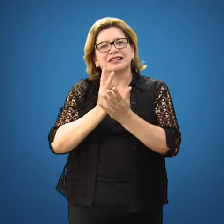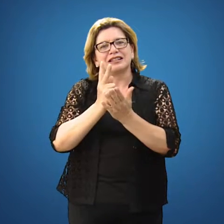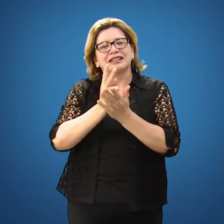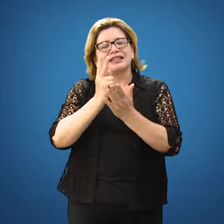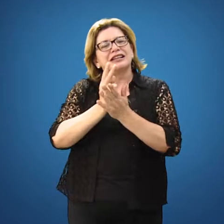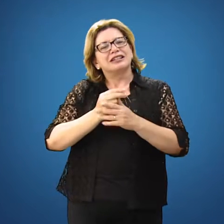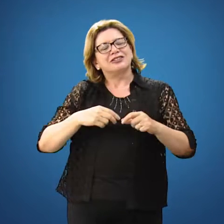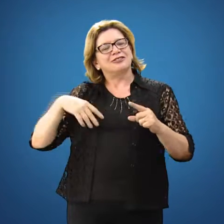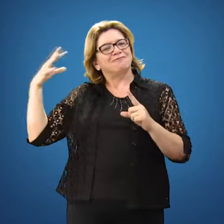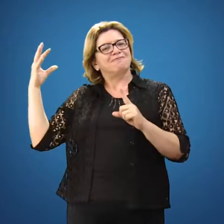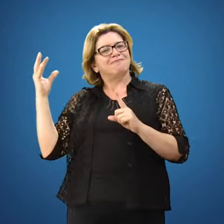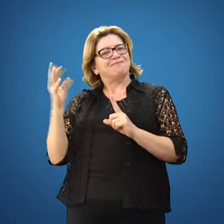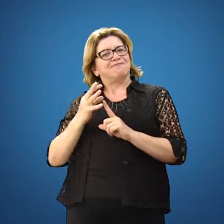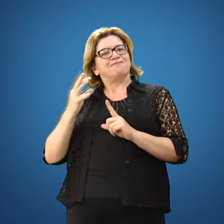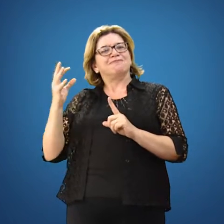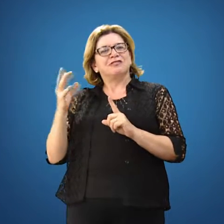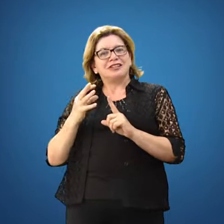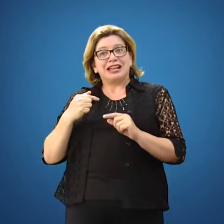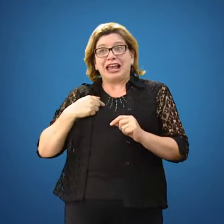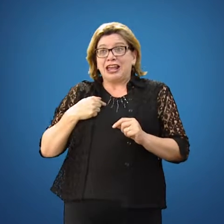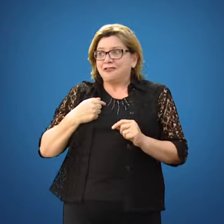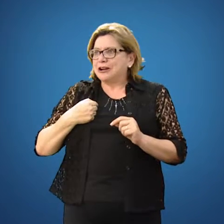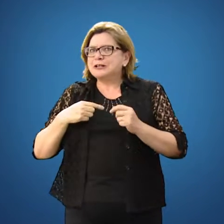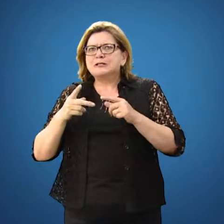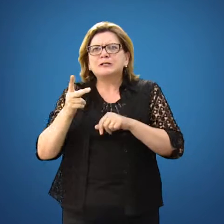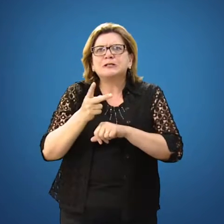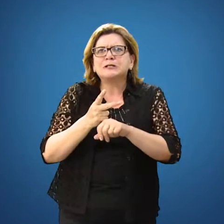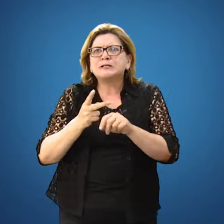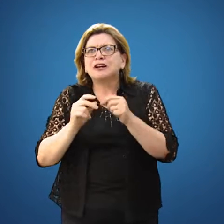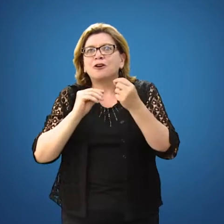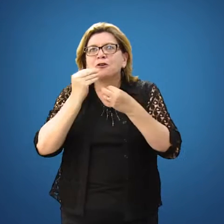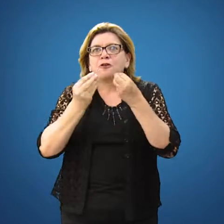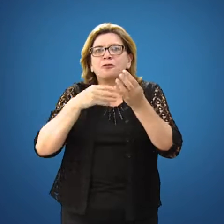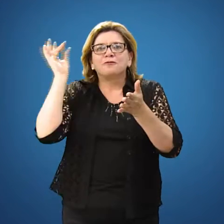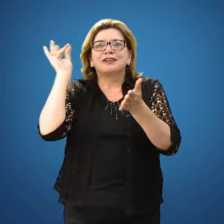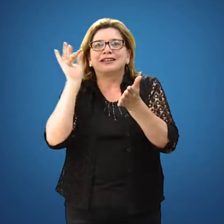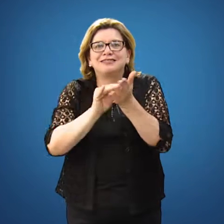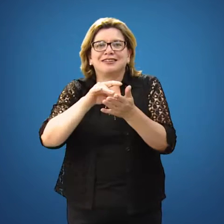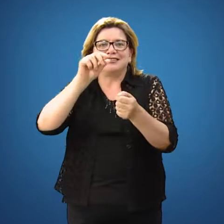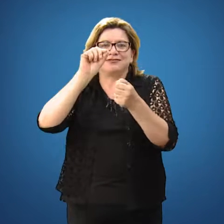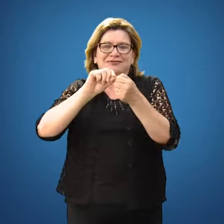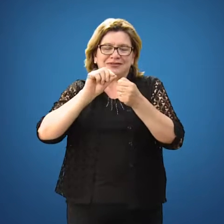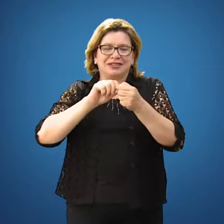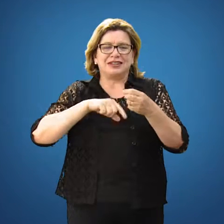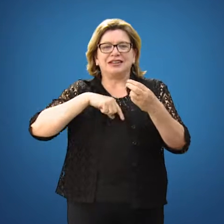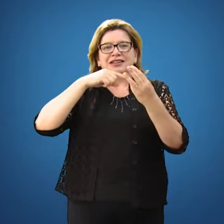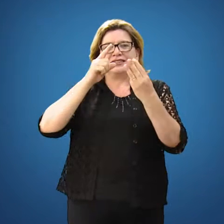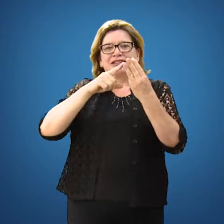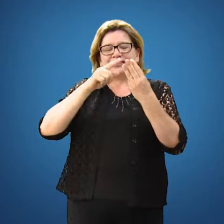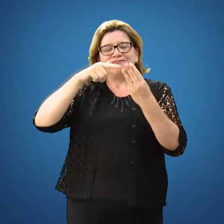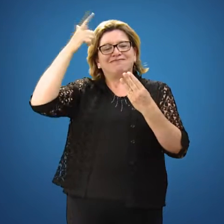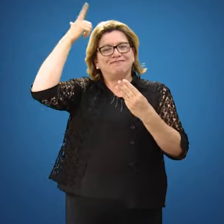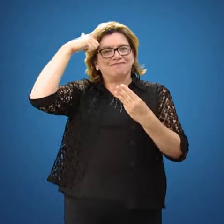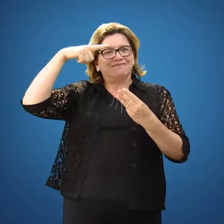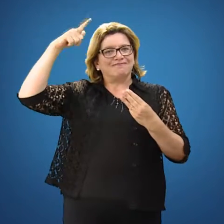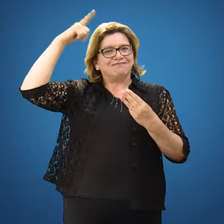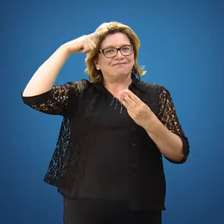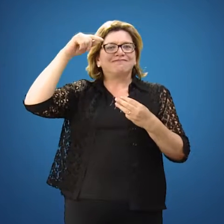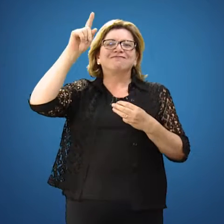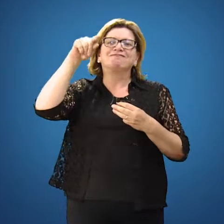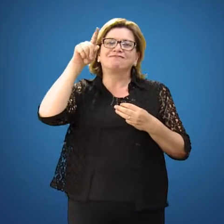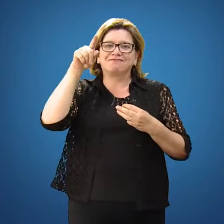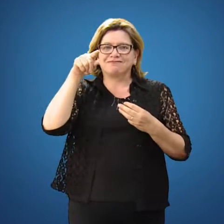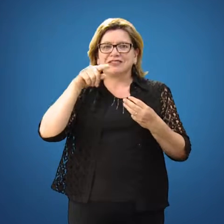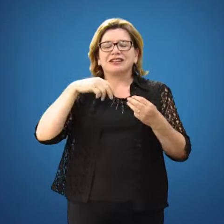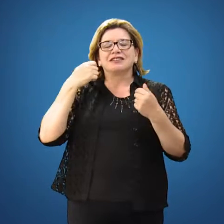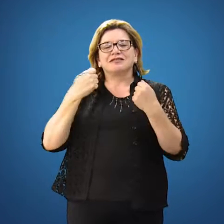nos influenciam a ir atrás da idealização do sonho. O terceiro é a liderança, né? Então,